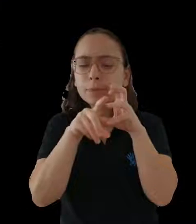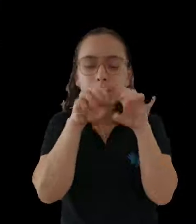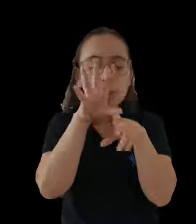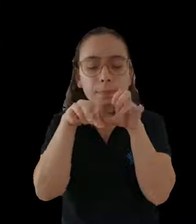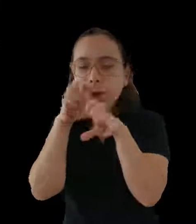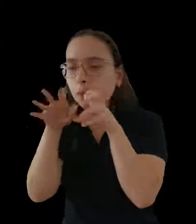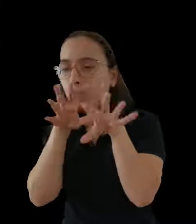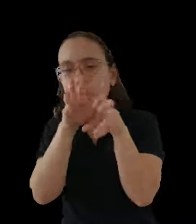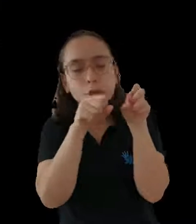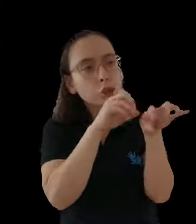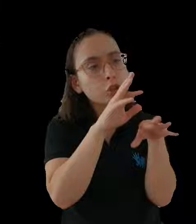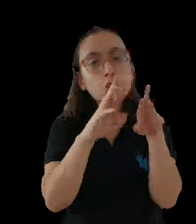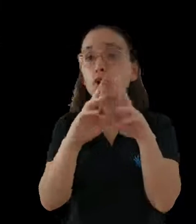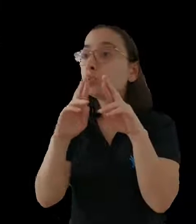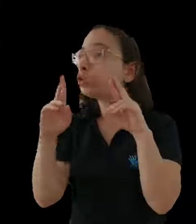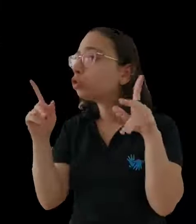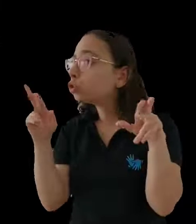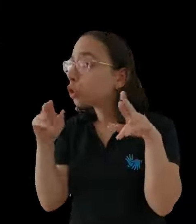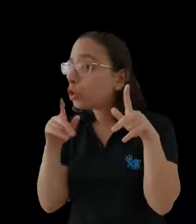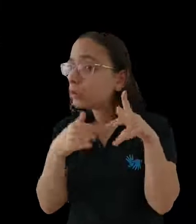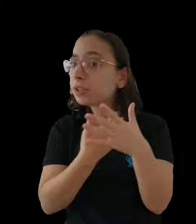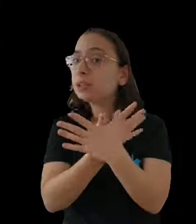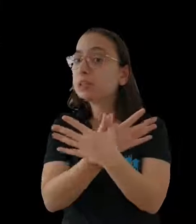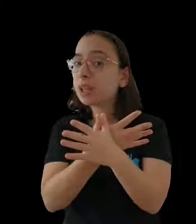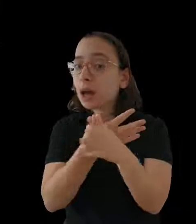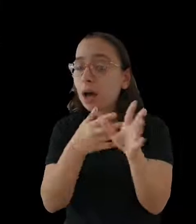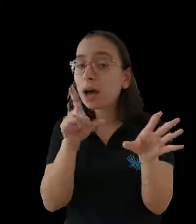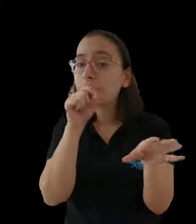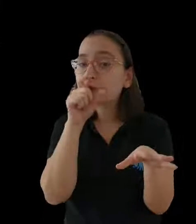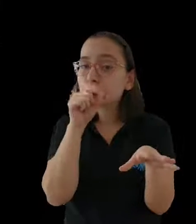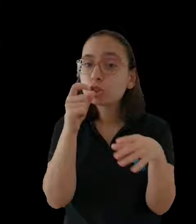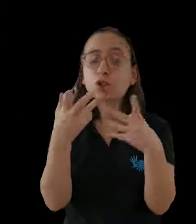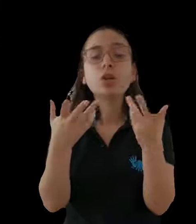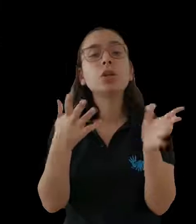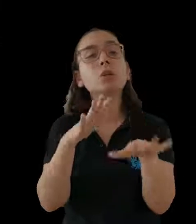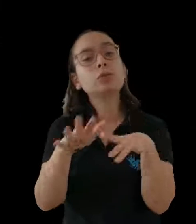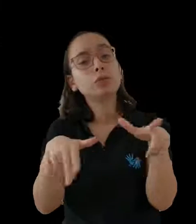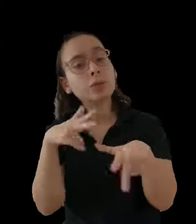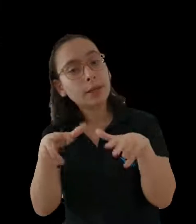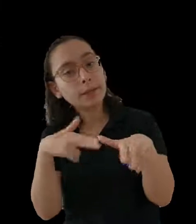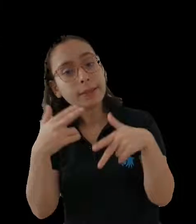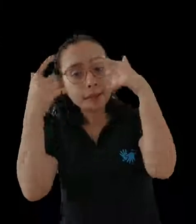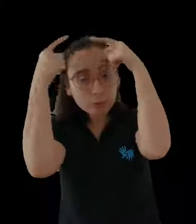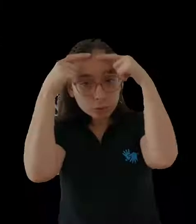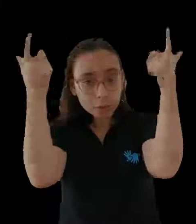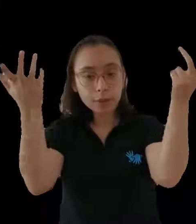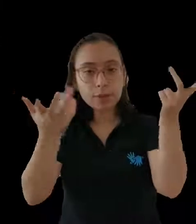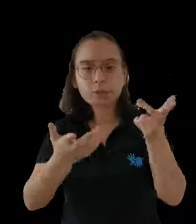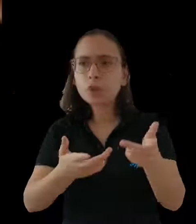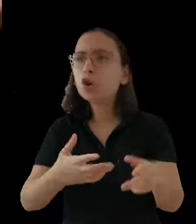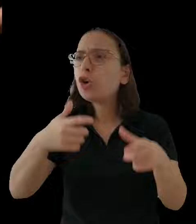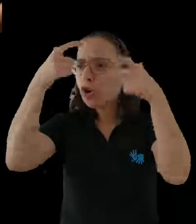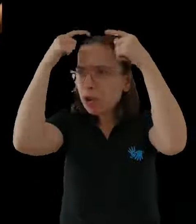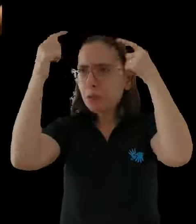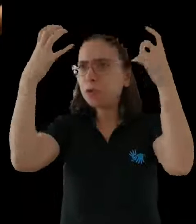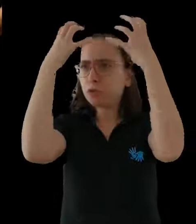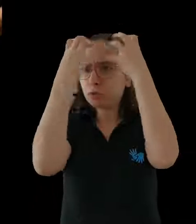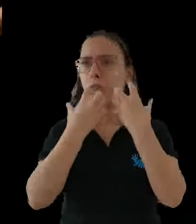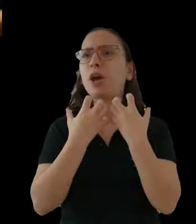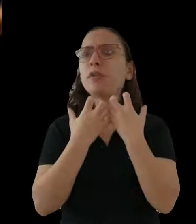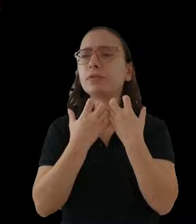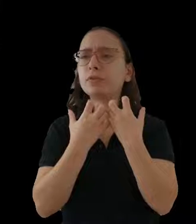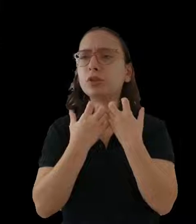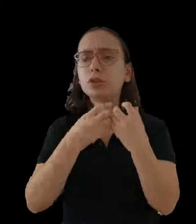vai come todos os outros. Ela come todas as aves do galinheiro do rei. O rei fica